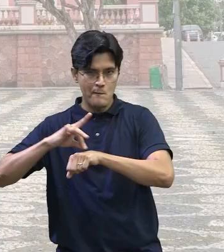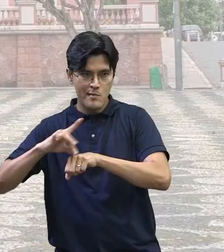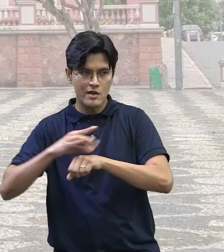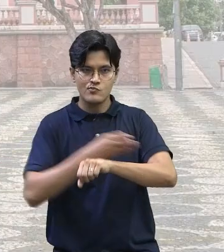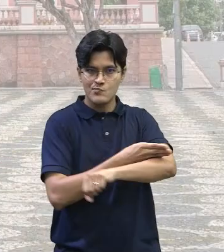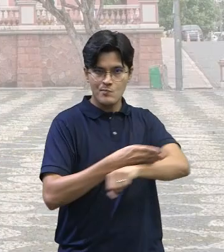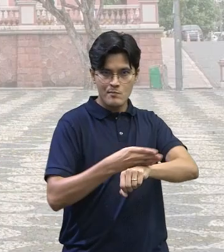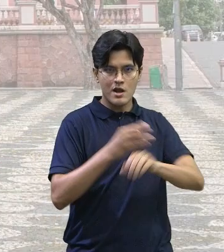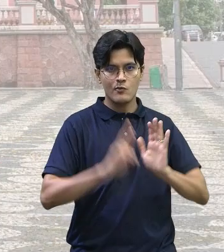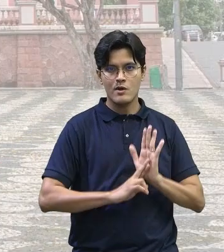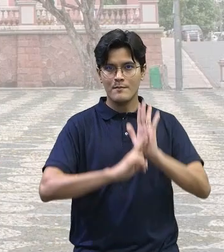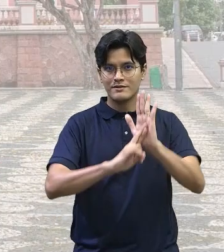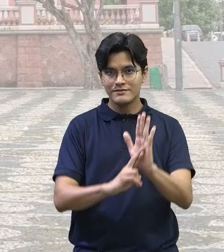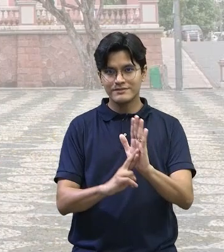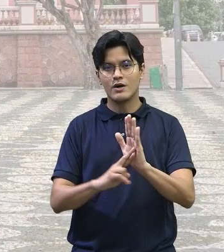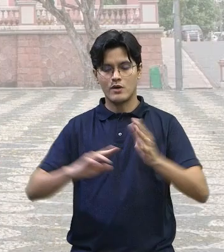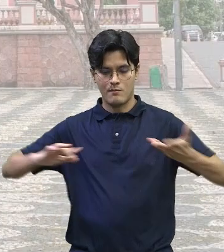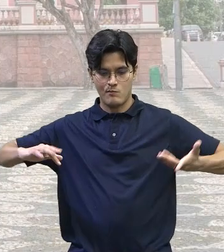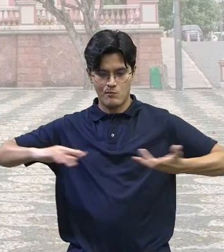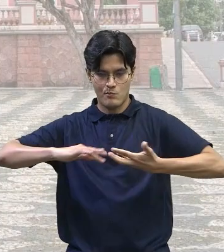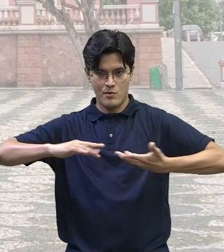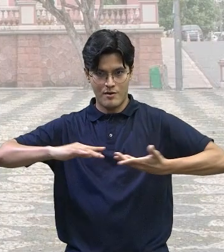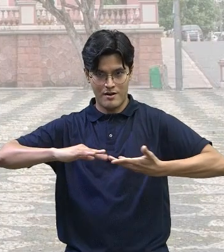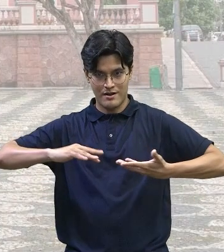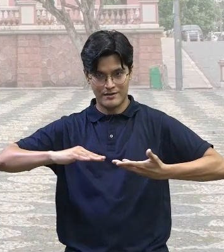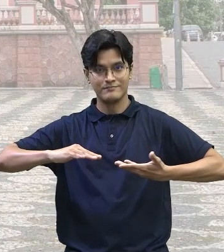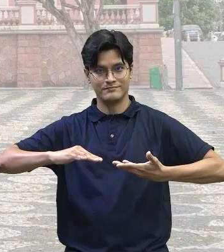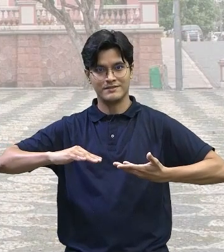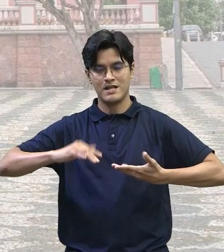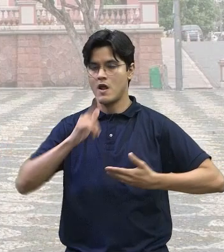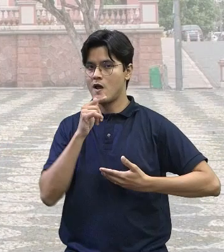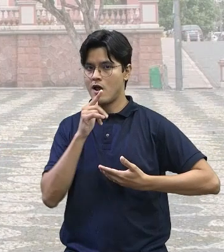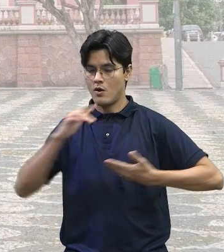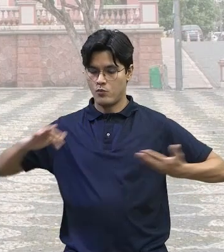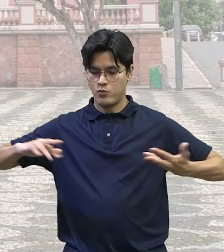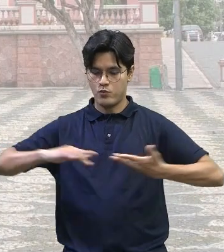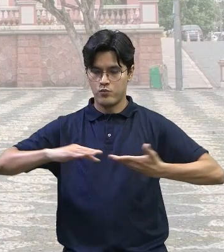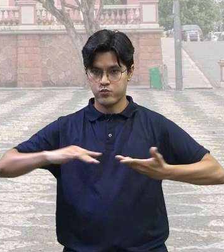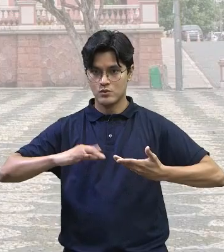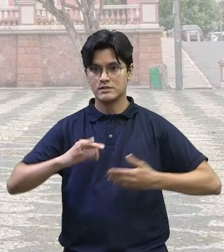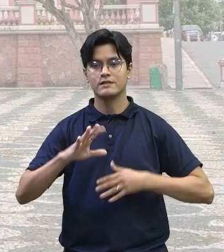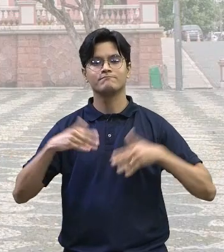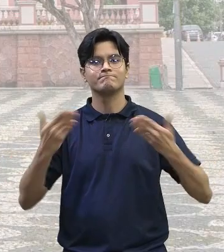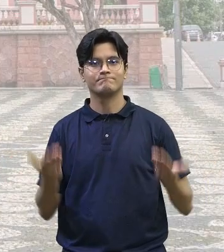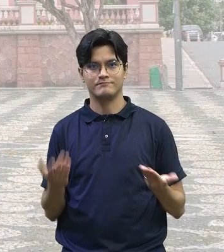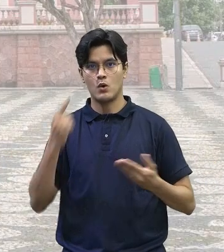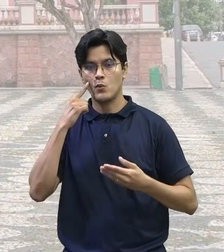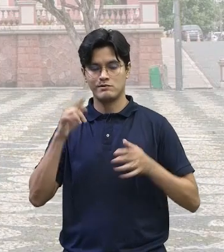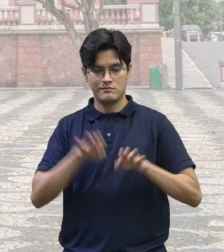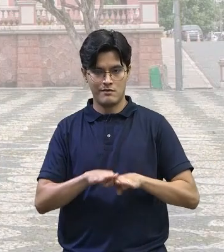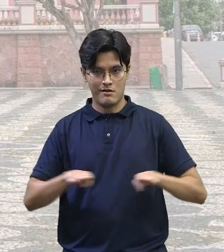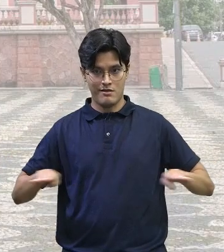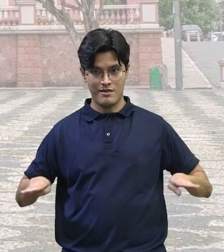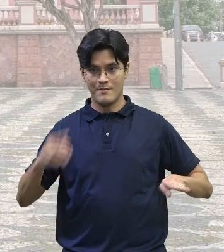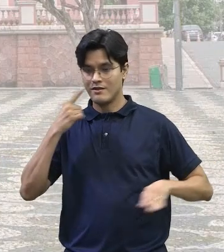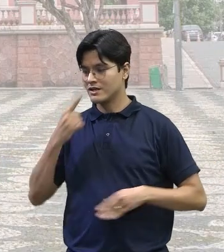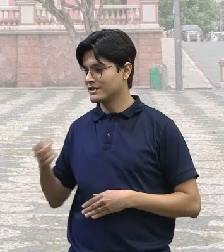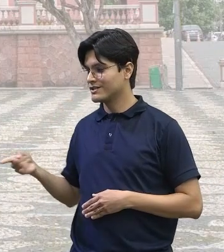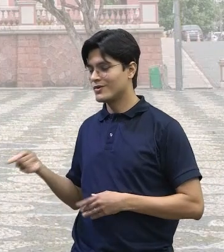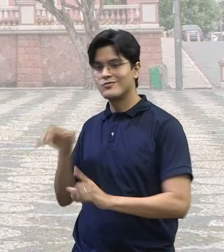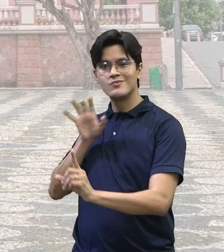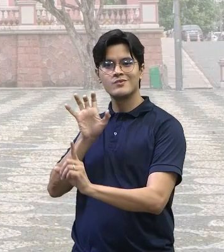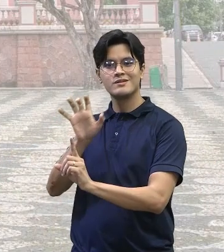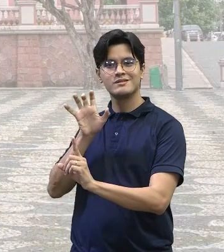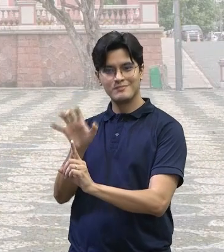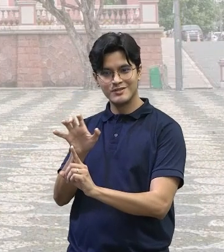esse calçamento tem toda uma lógica. Inclusive, gente, esse calçamento, ele inspirou o calçamento lá de Copacabana, do